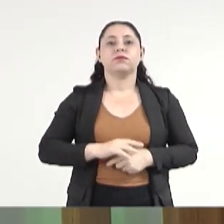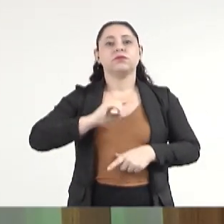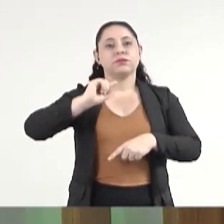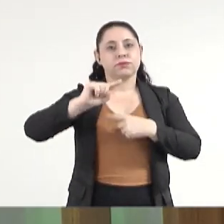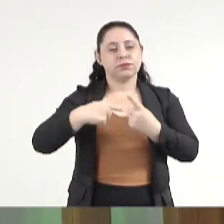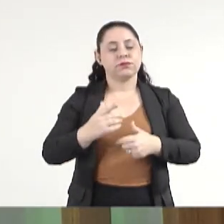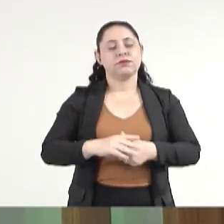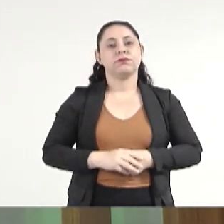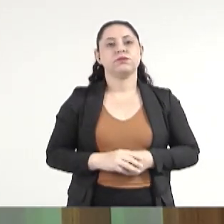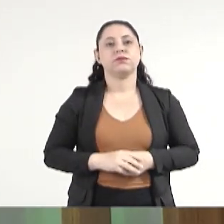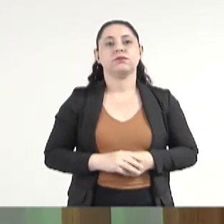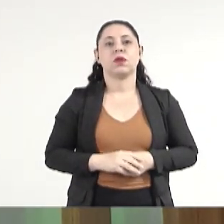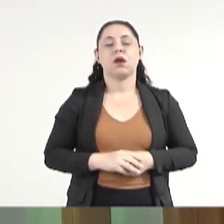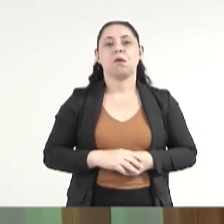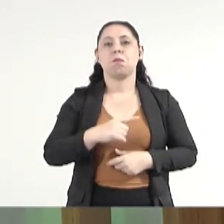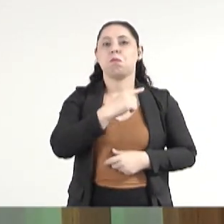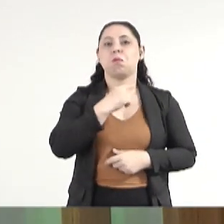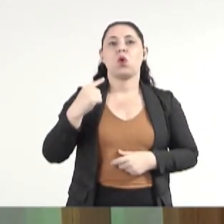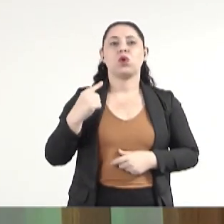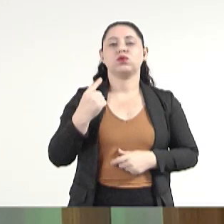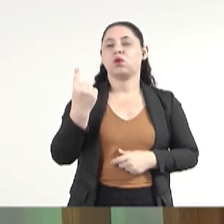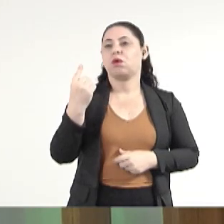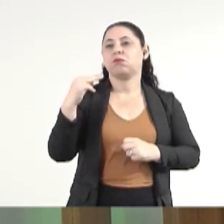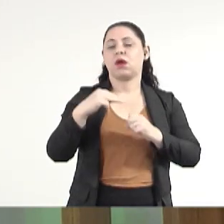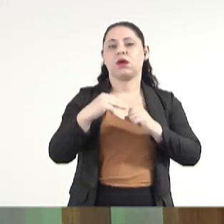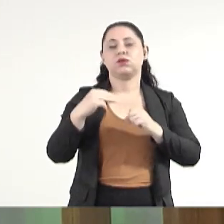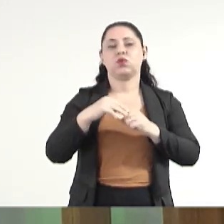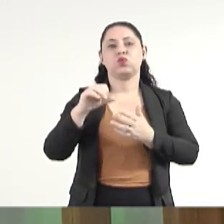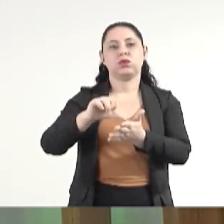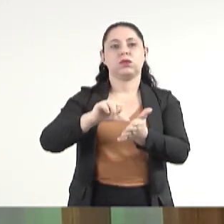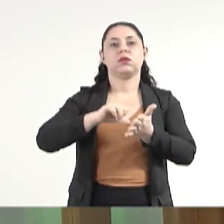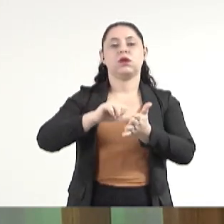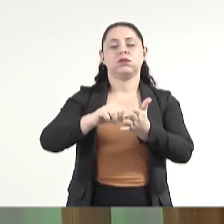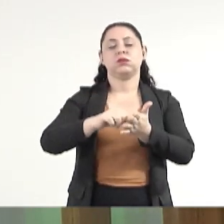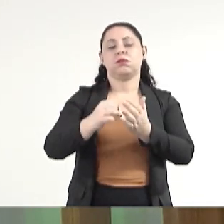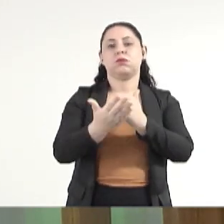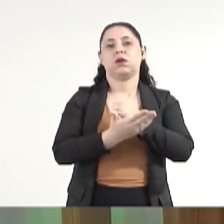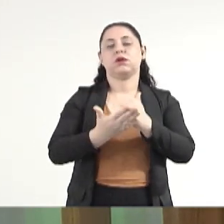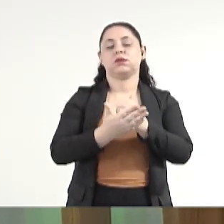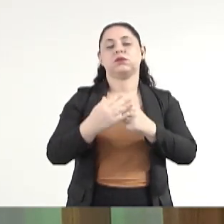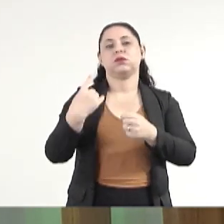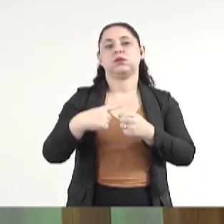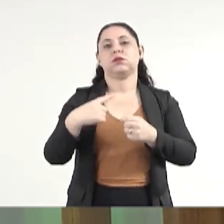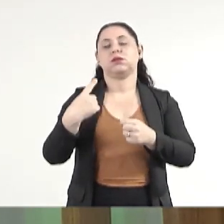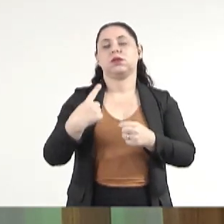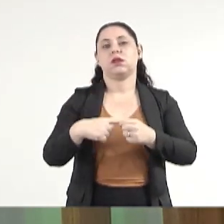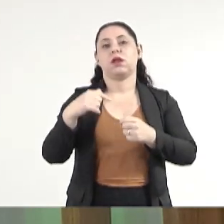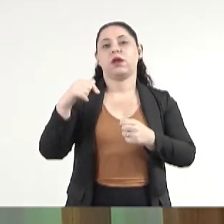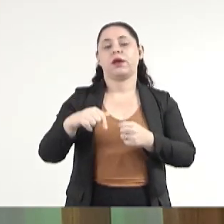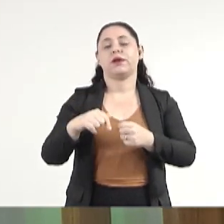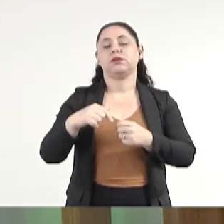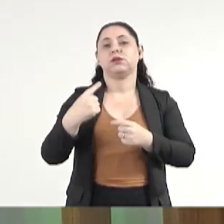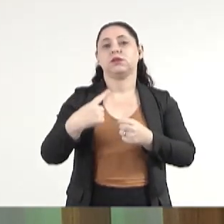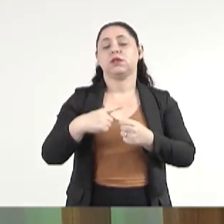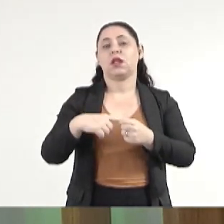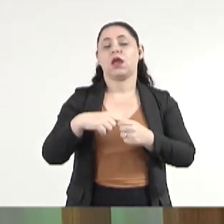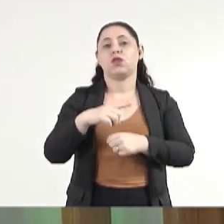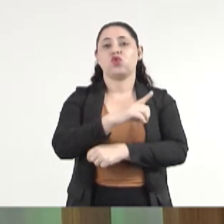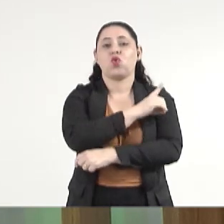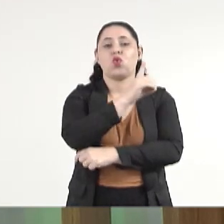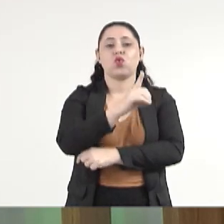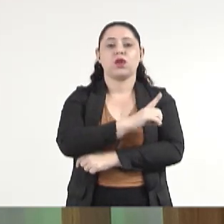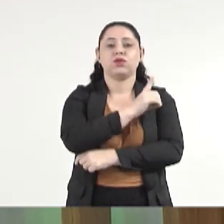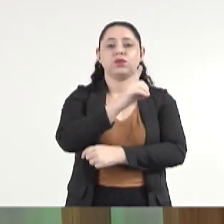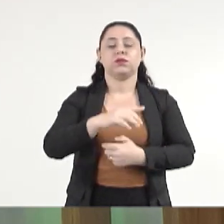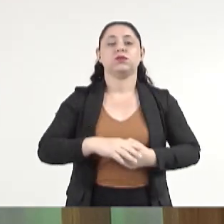E depois do caso do assassinato de um médico em uma unidade básica de saúde no interior de Mato Grosso do Sul, no município de